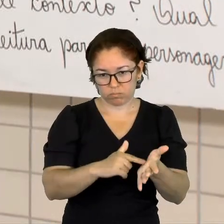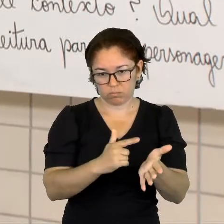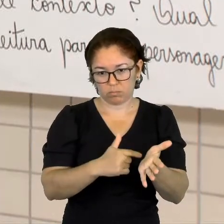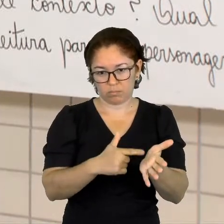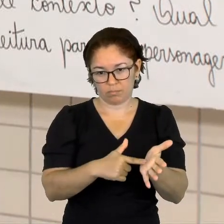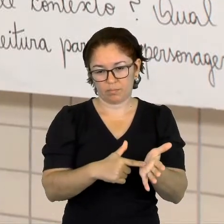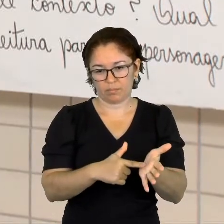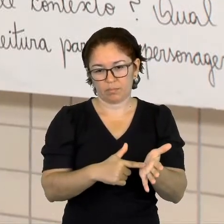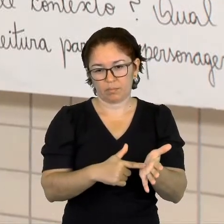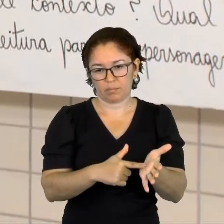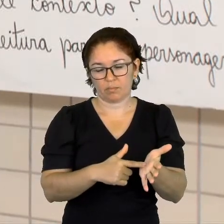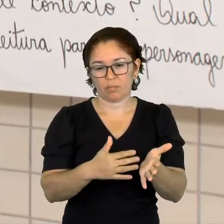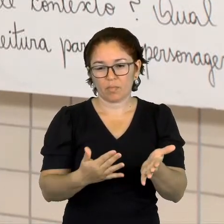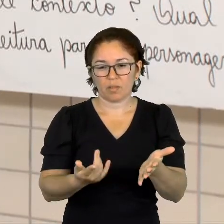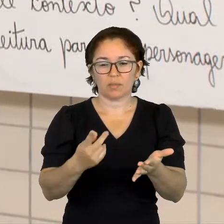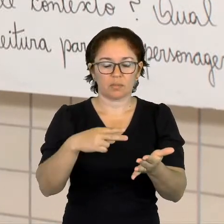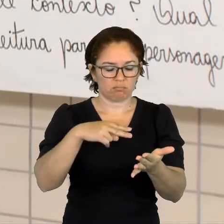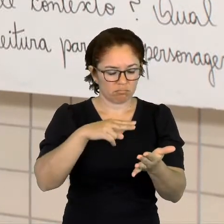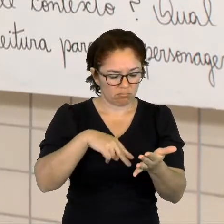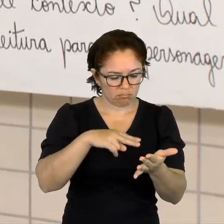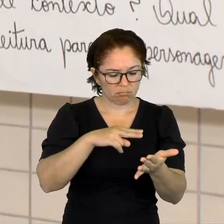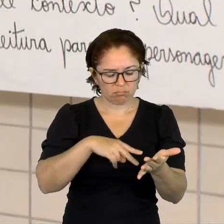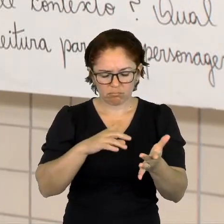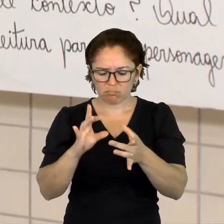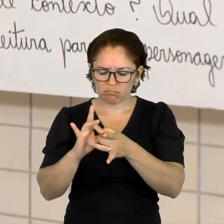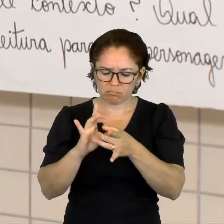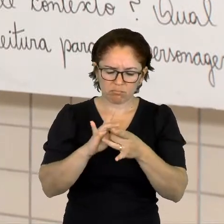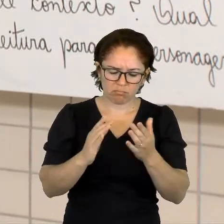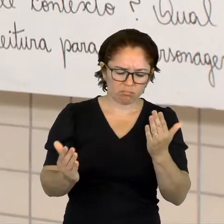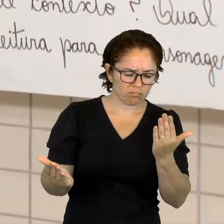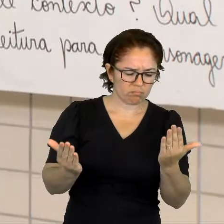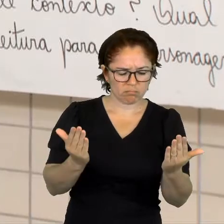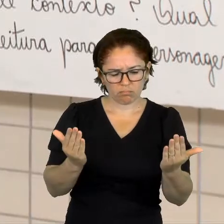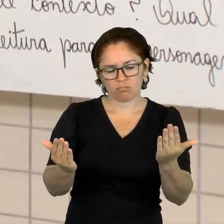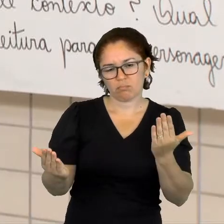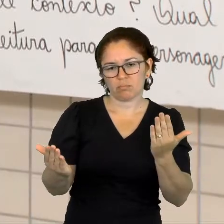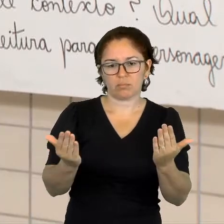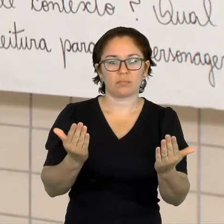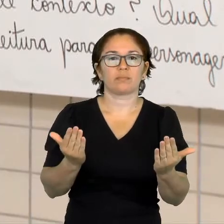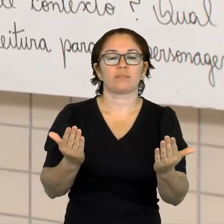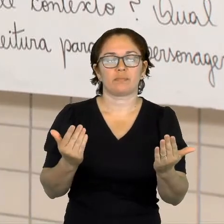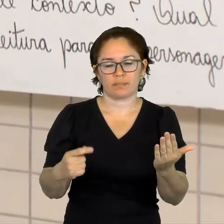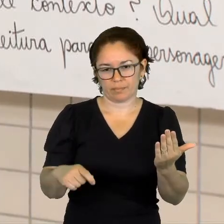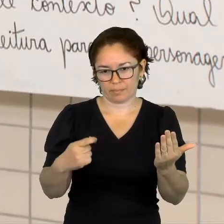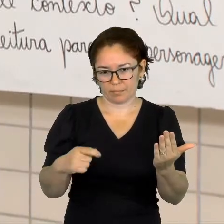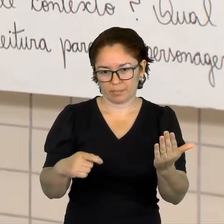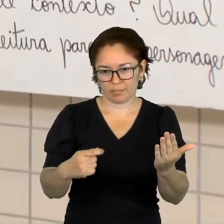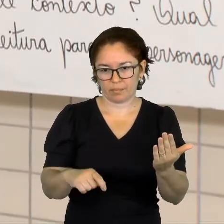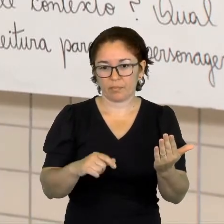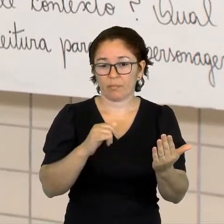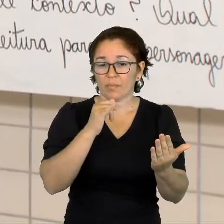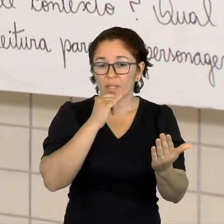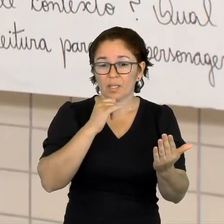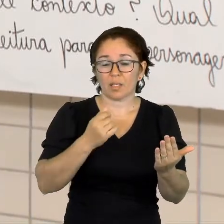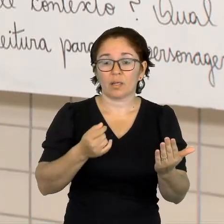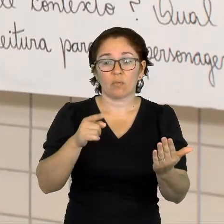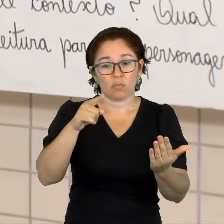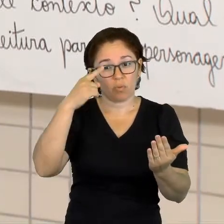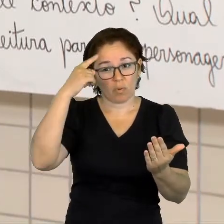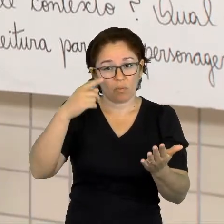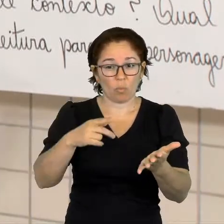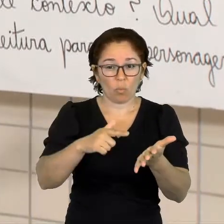medida que vocês forem lendo, vocês vão associando. Não esqueçam de lembrar da contextualização histórica,